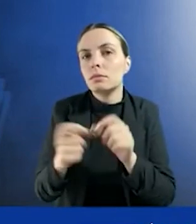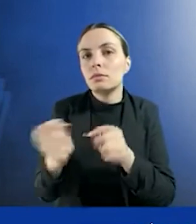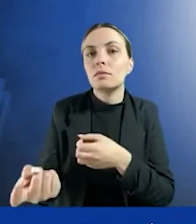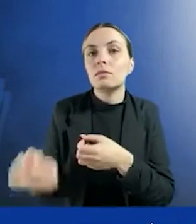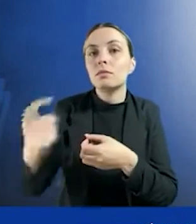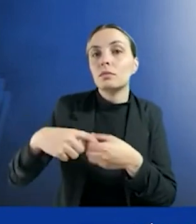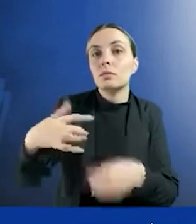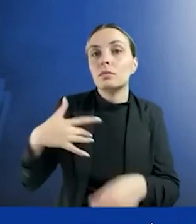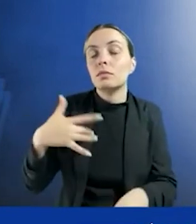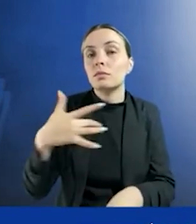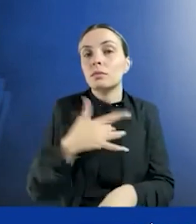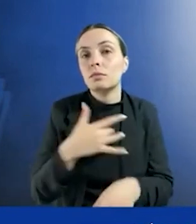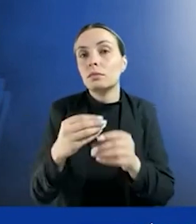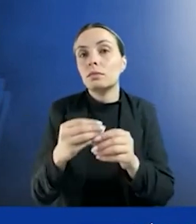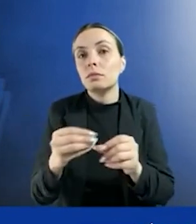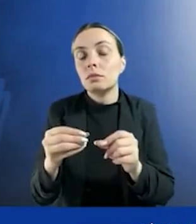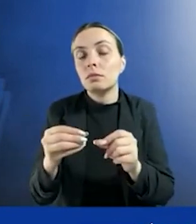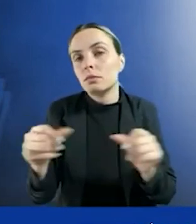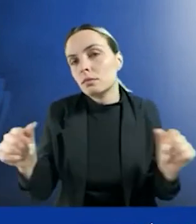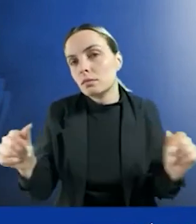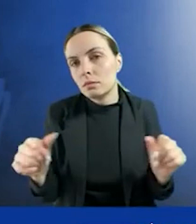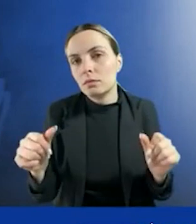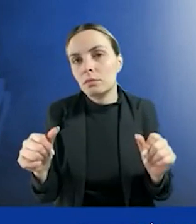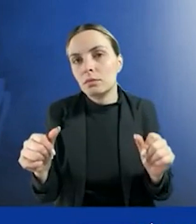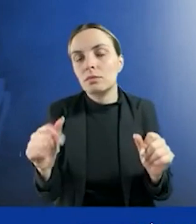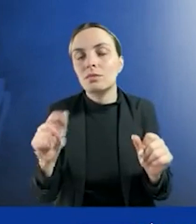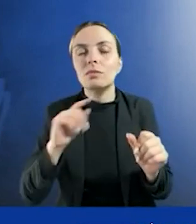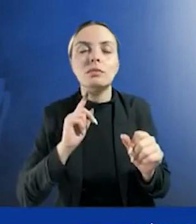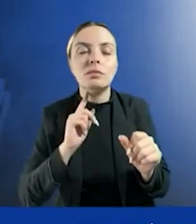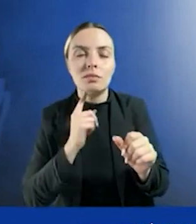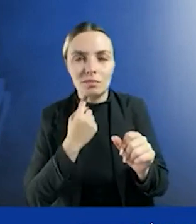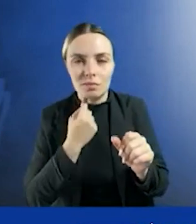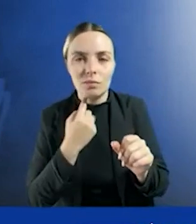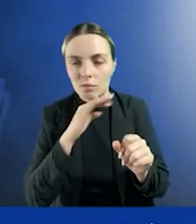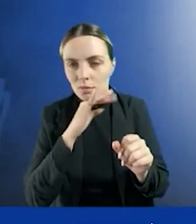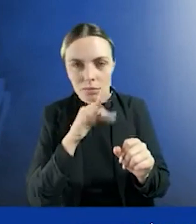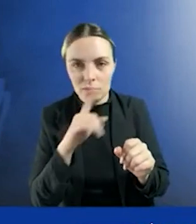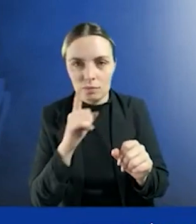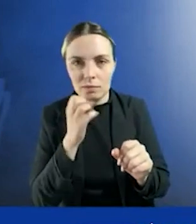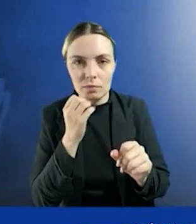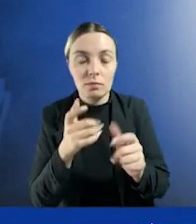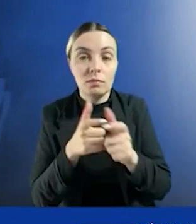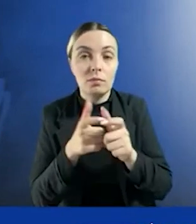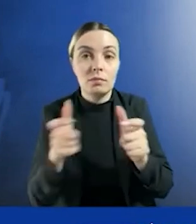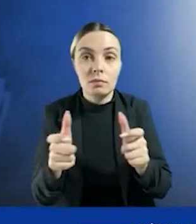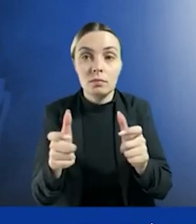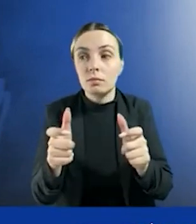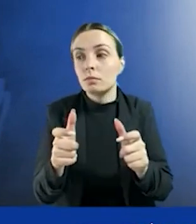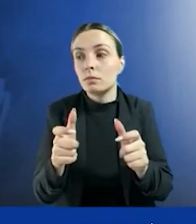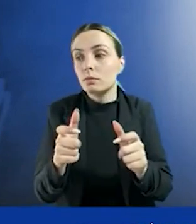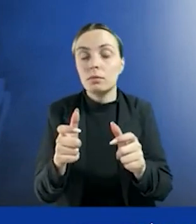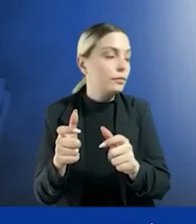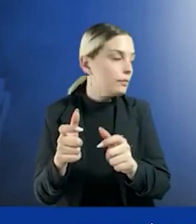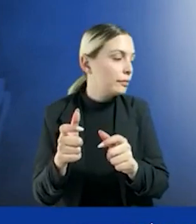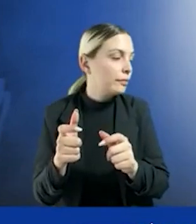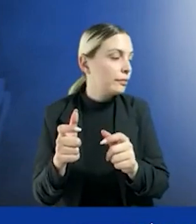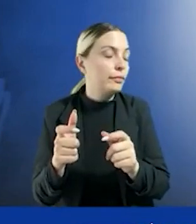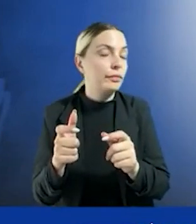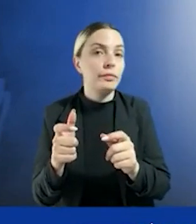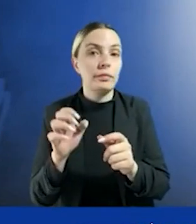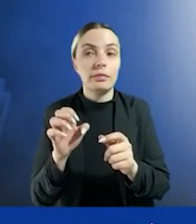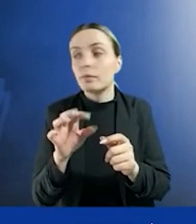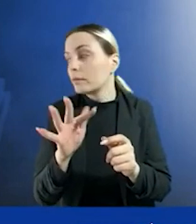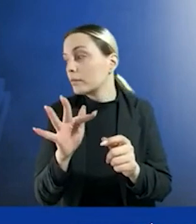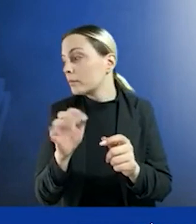de solos degradados, esgotados, aumentando o conteúdo de matéria orgânica e melhorando a ecoeficiência para